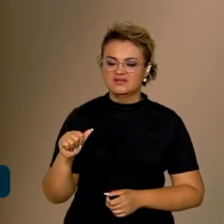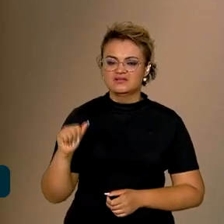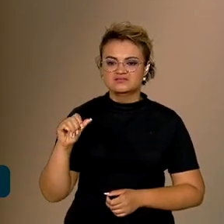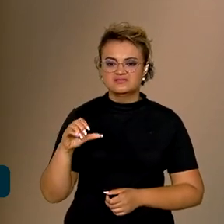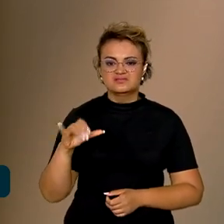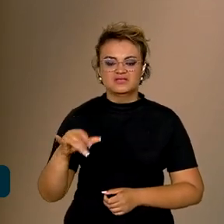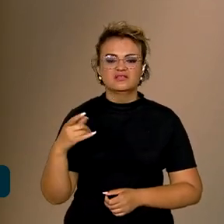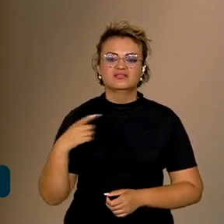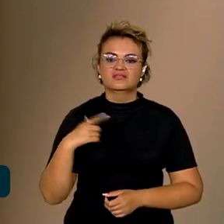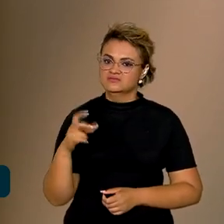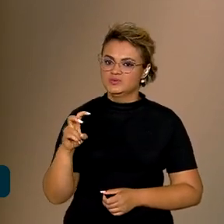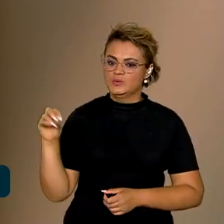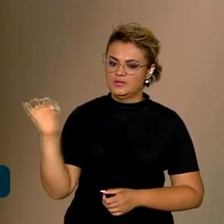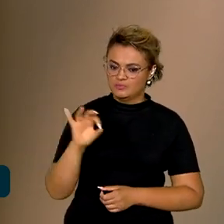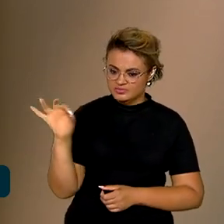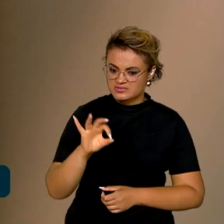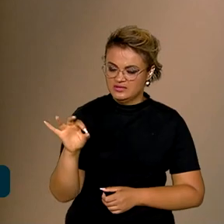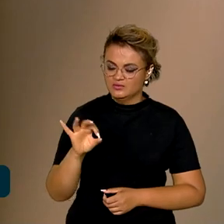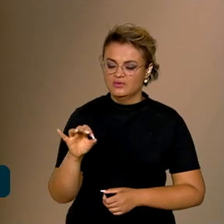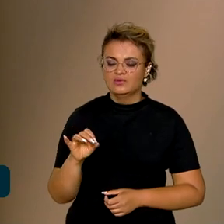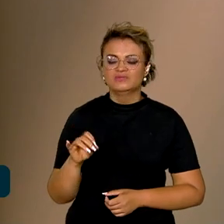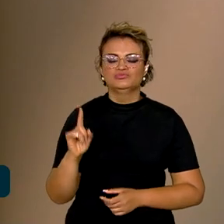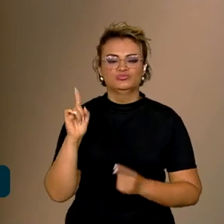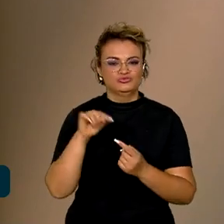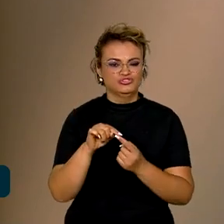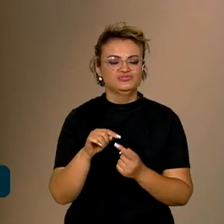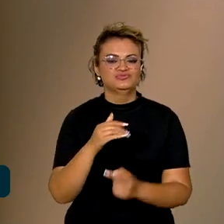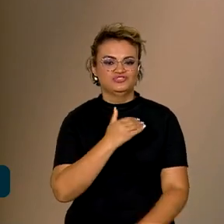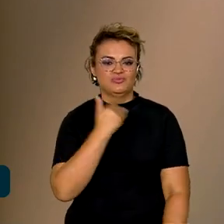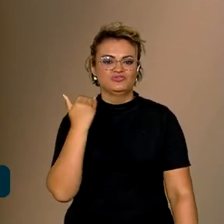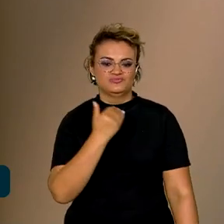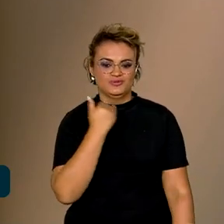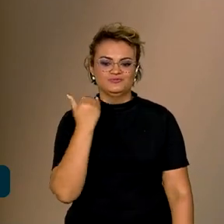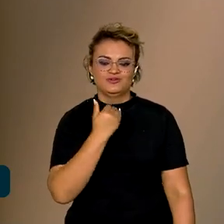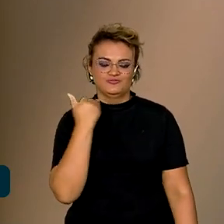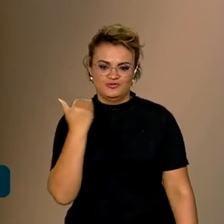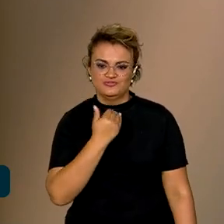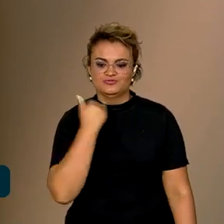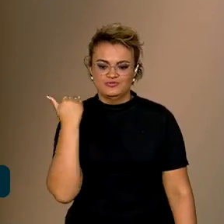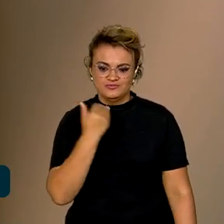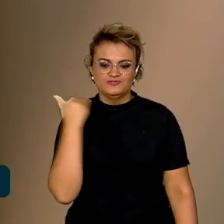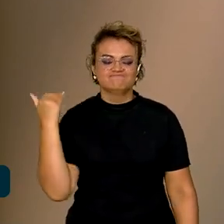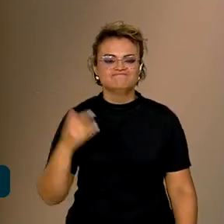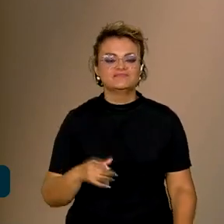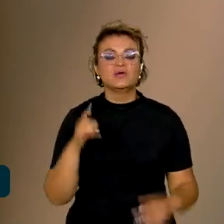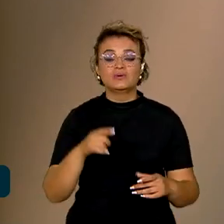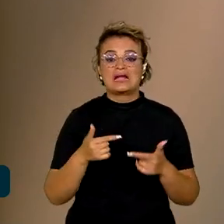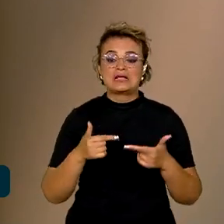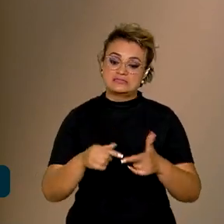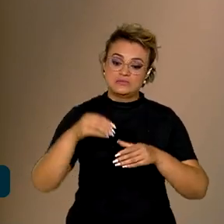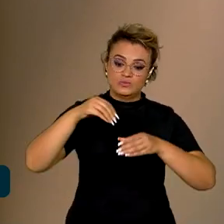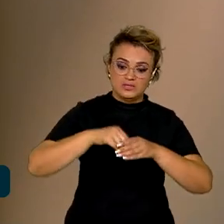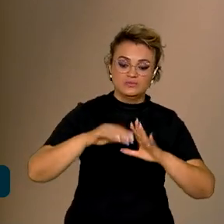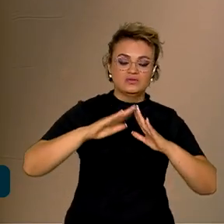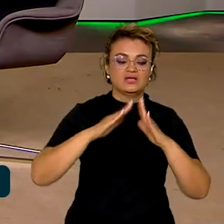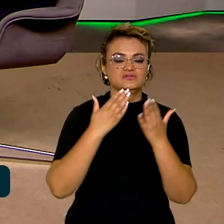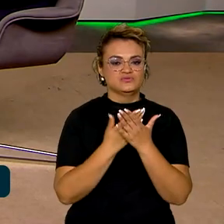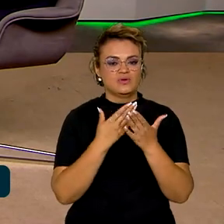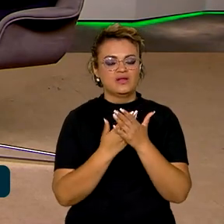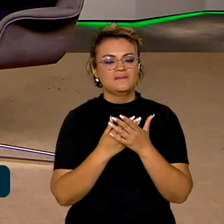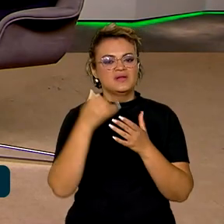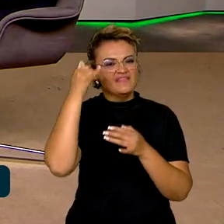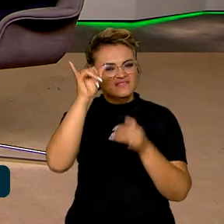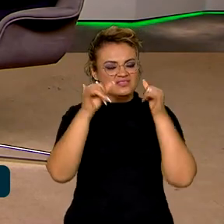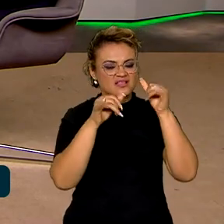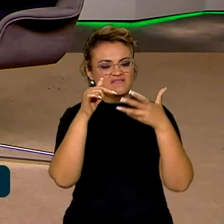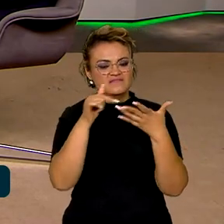por 50% da taxa de homicídio, uma ação nas escolas de prevenção aos